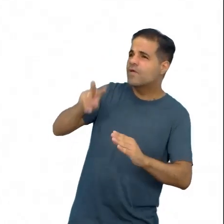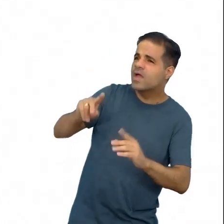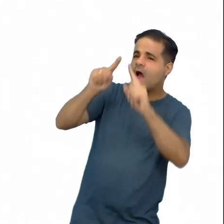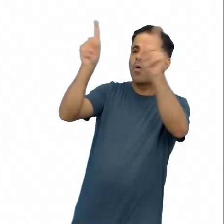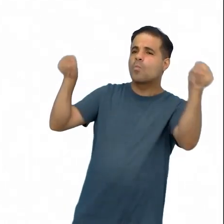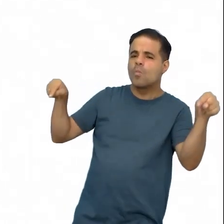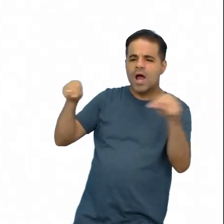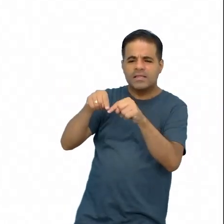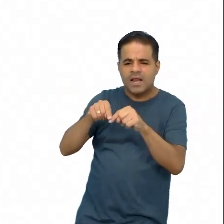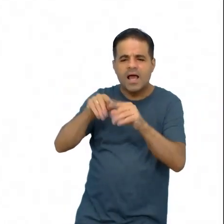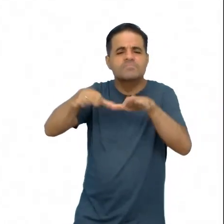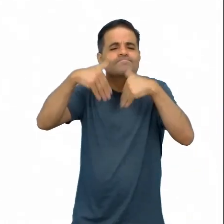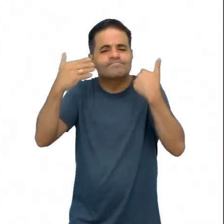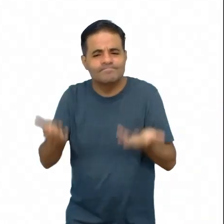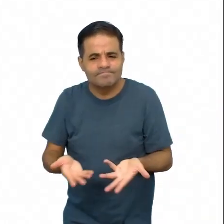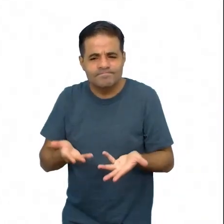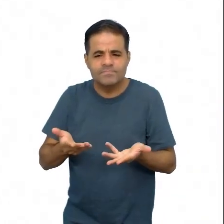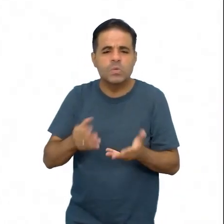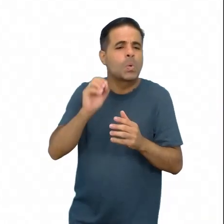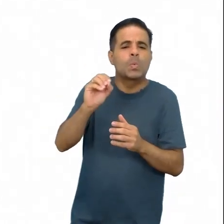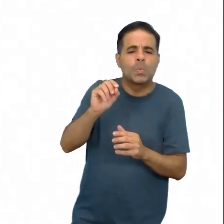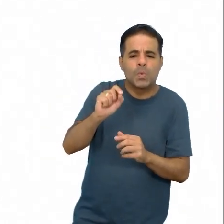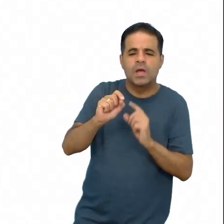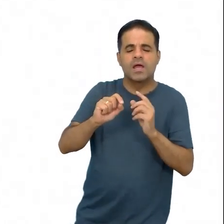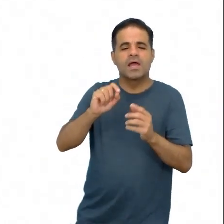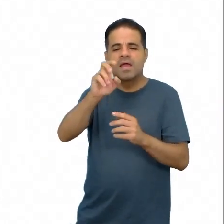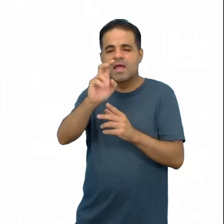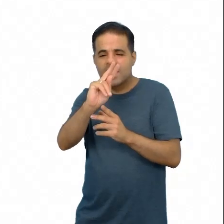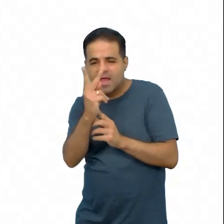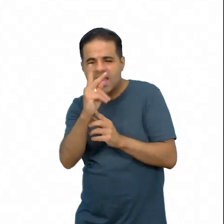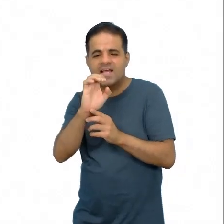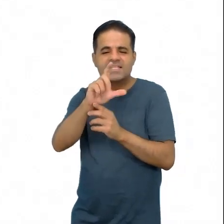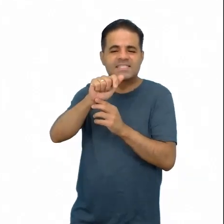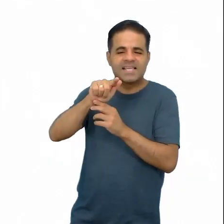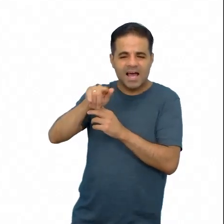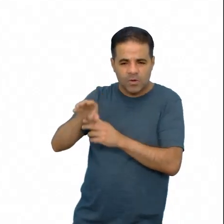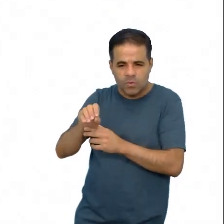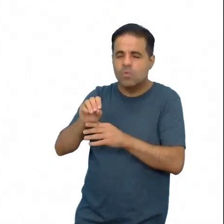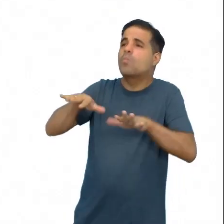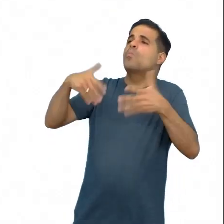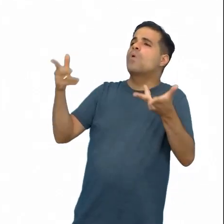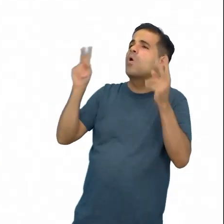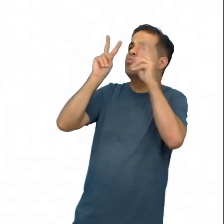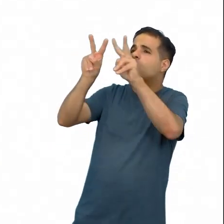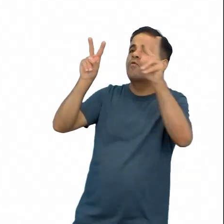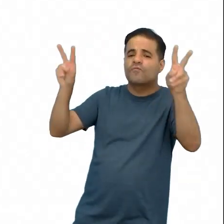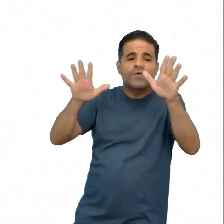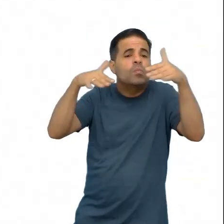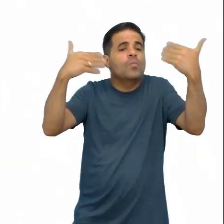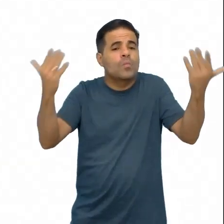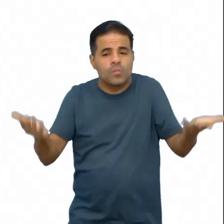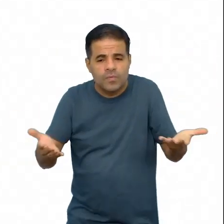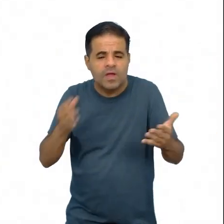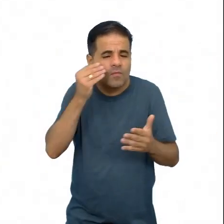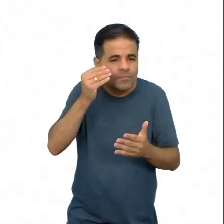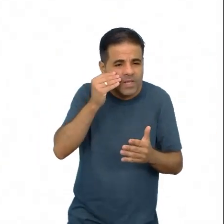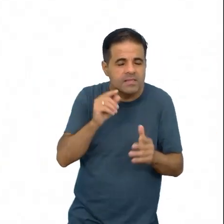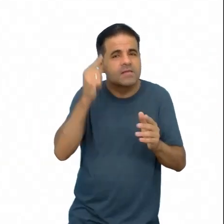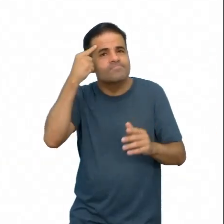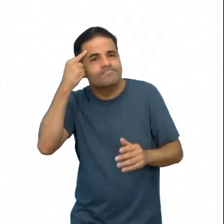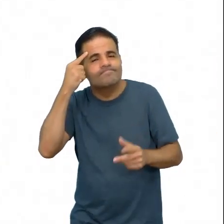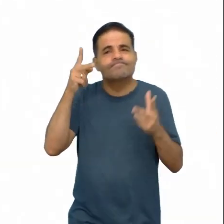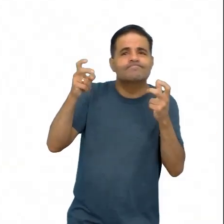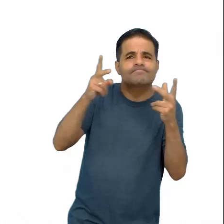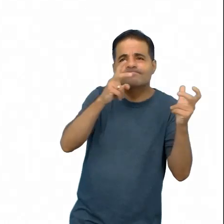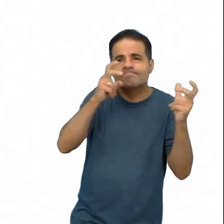quadrados. Que figuras são essas? São octógonos, são hexágonos. Quais figuras eu estou vendo aí, né? E aí a gente vai tentar fazer as